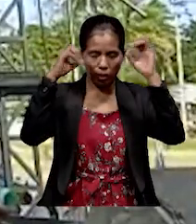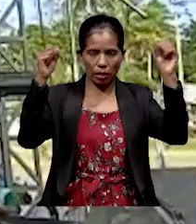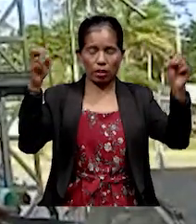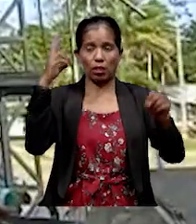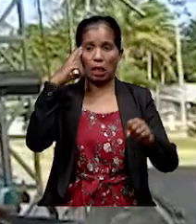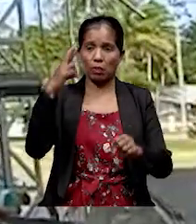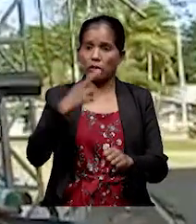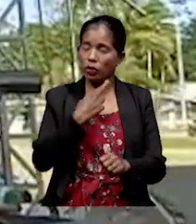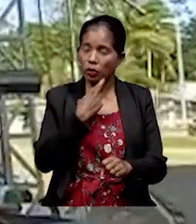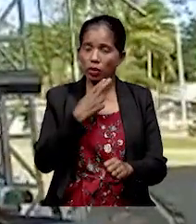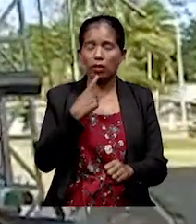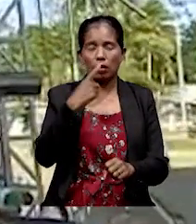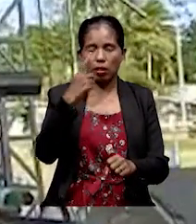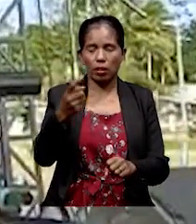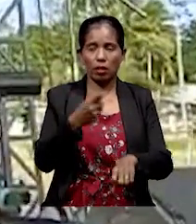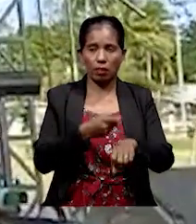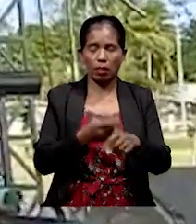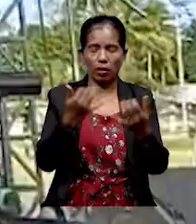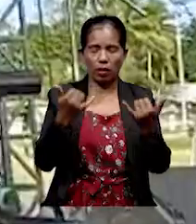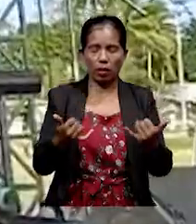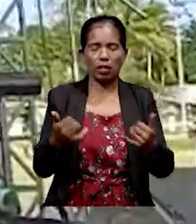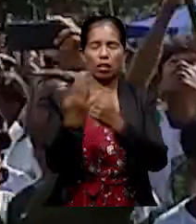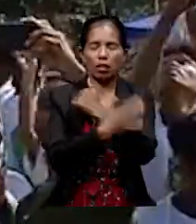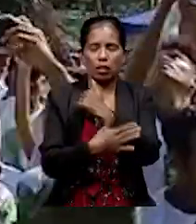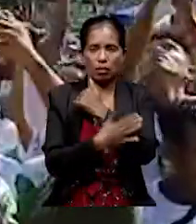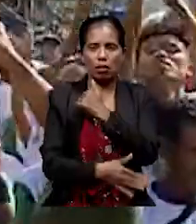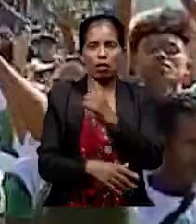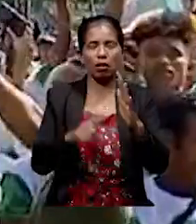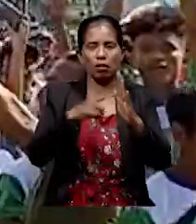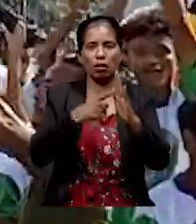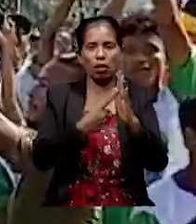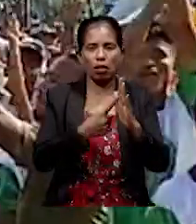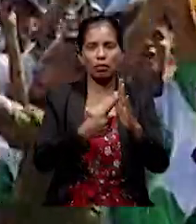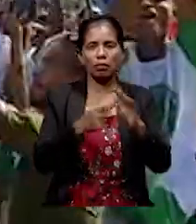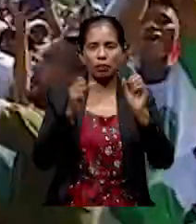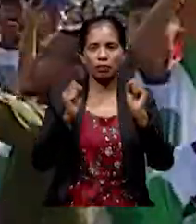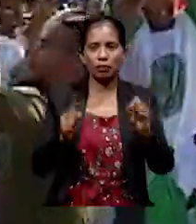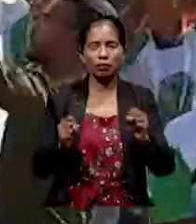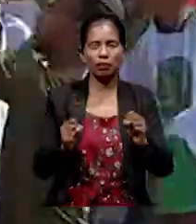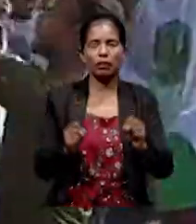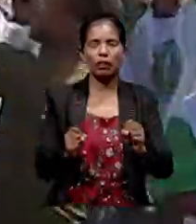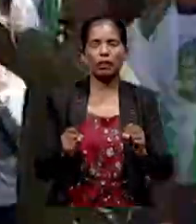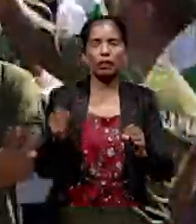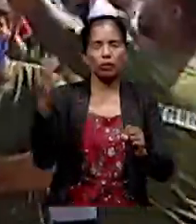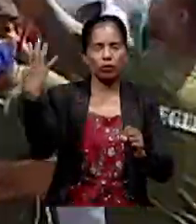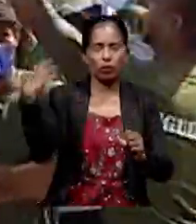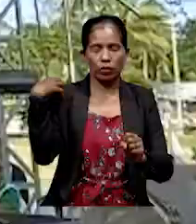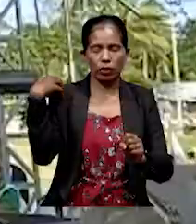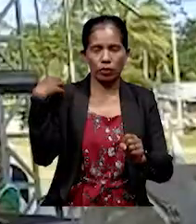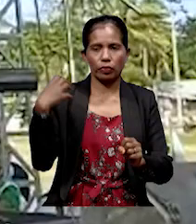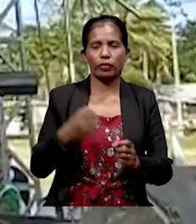Horta Hateten, situação atual não acontece e a nação laran, hau ulu, husi aitara claran. Crise a raida